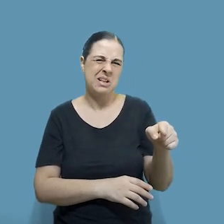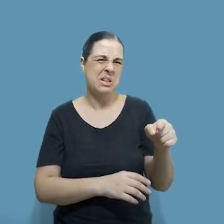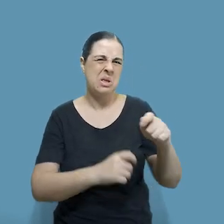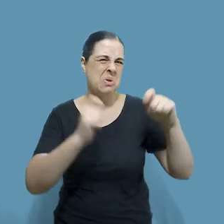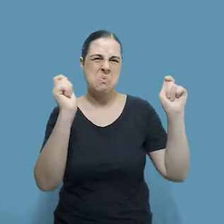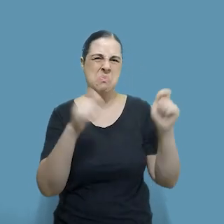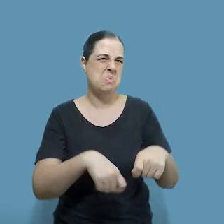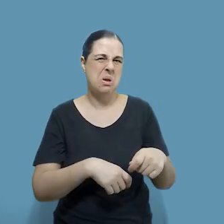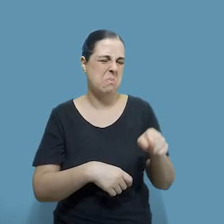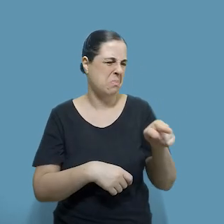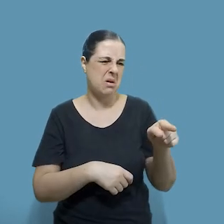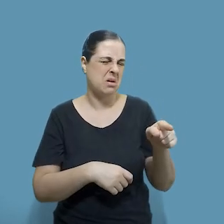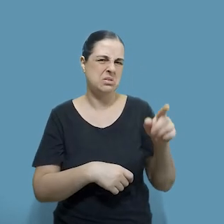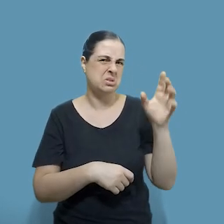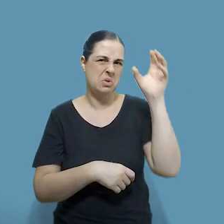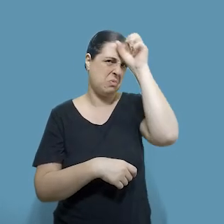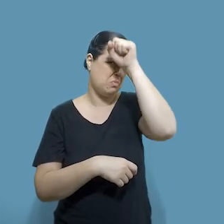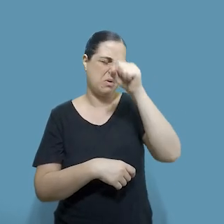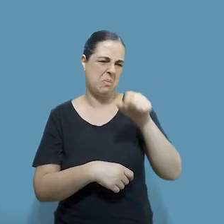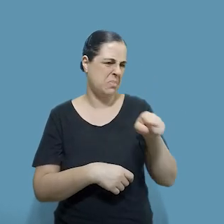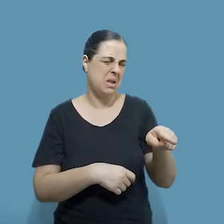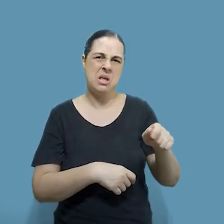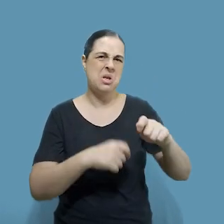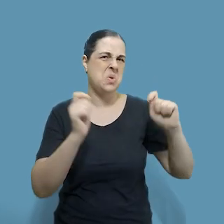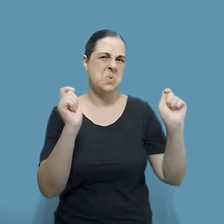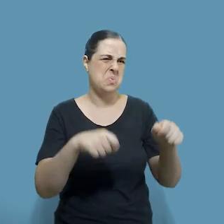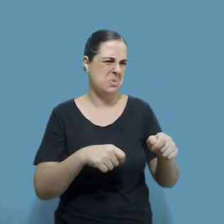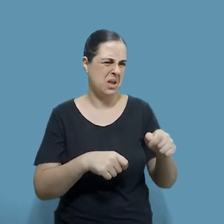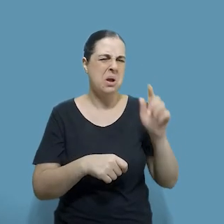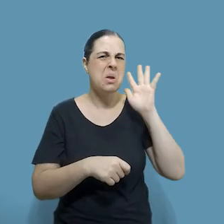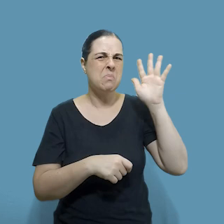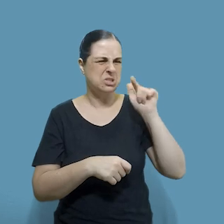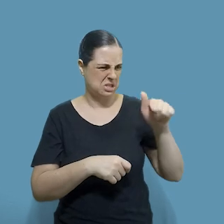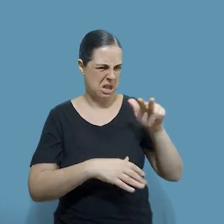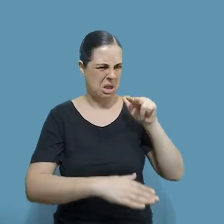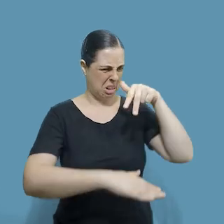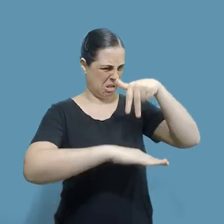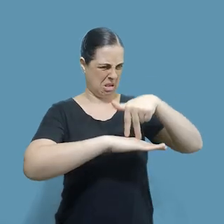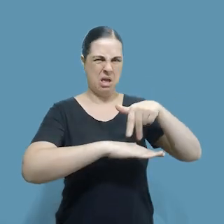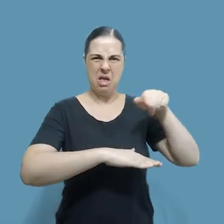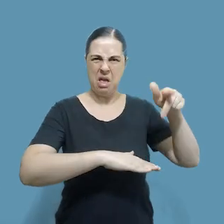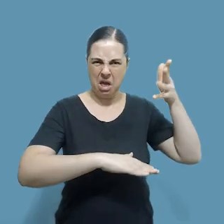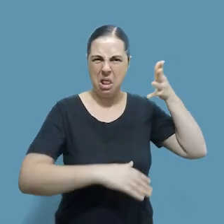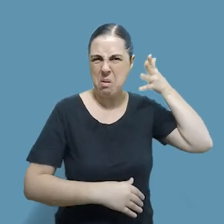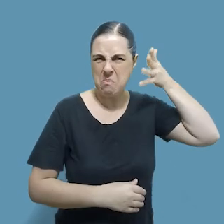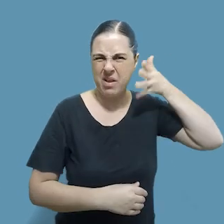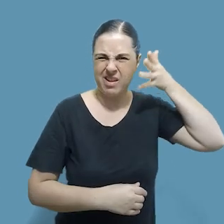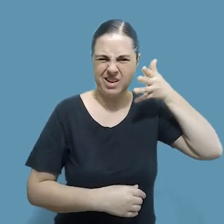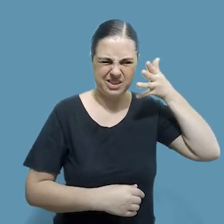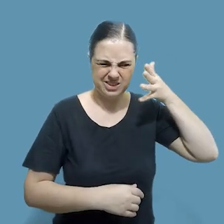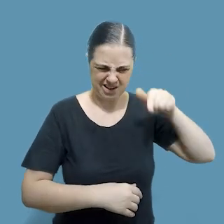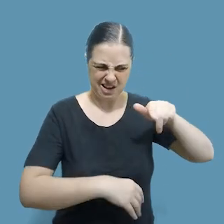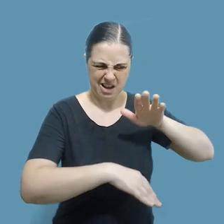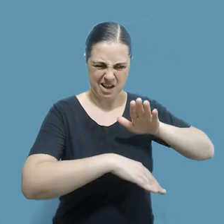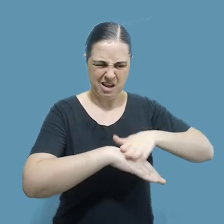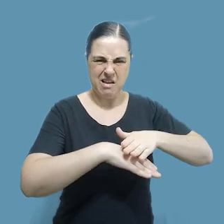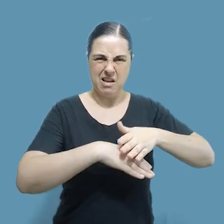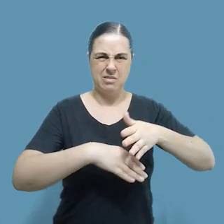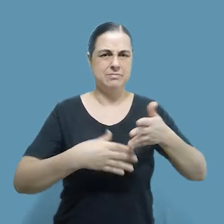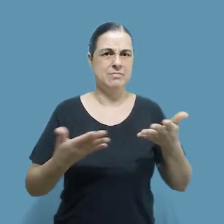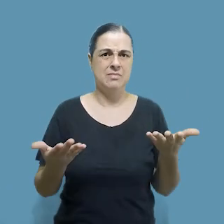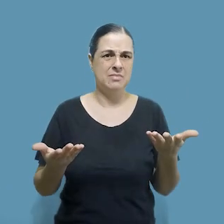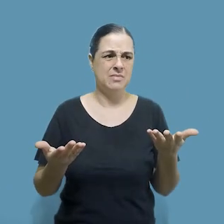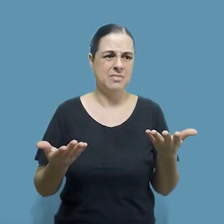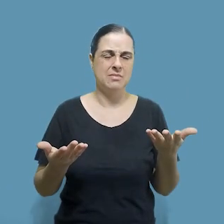vai aprender, imagina que ela vai fazer uma palestra, enfim, a deficiência pula